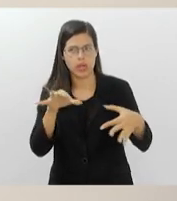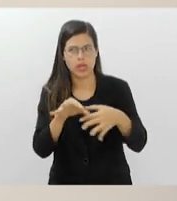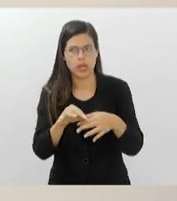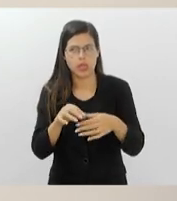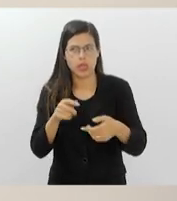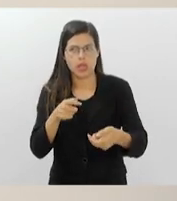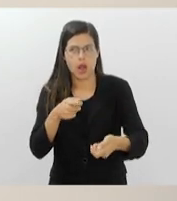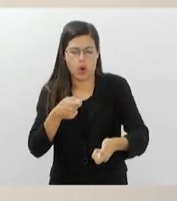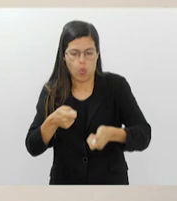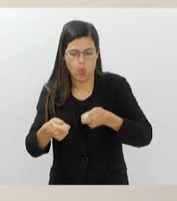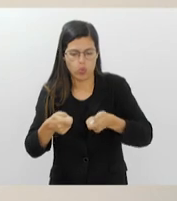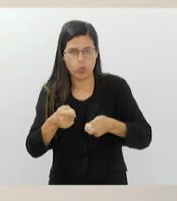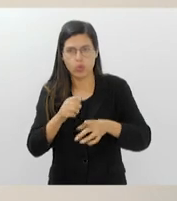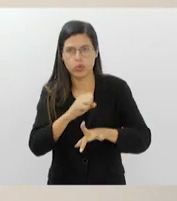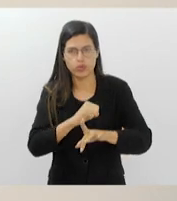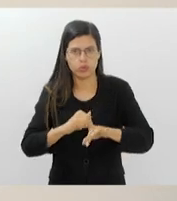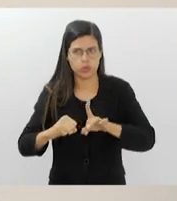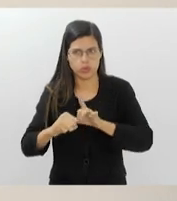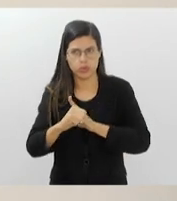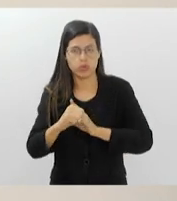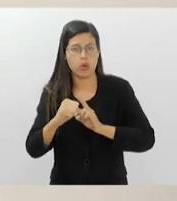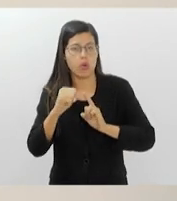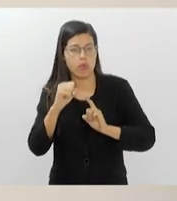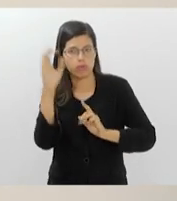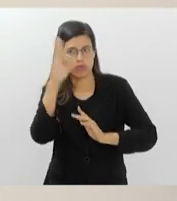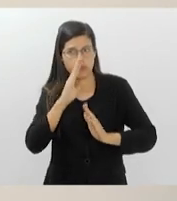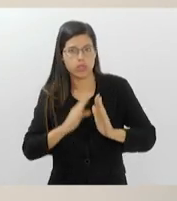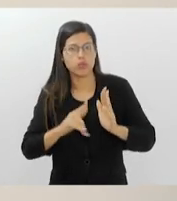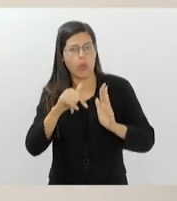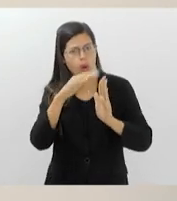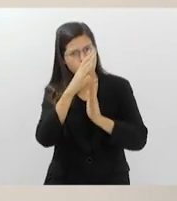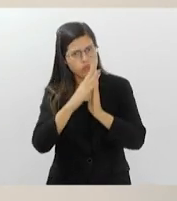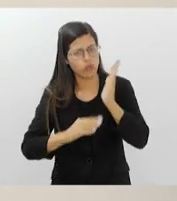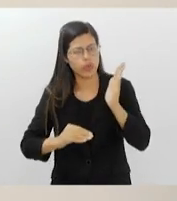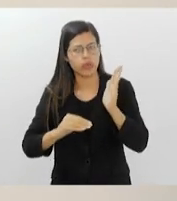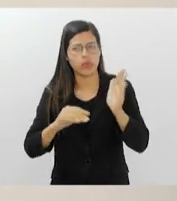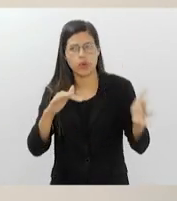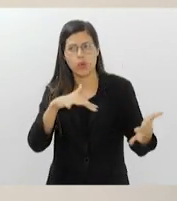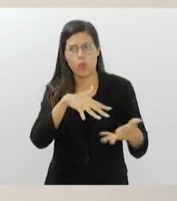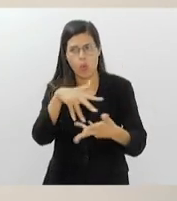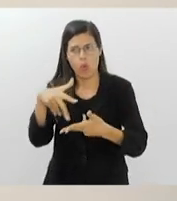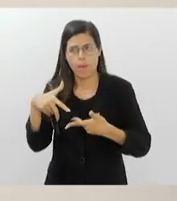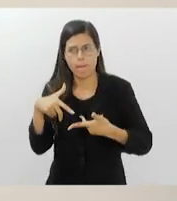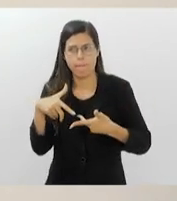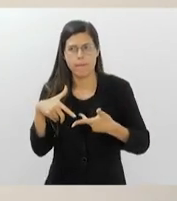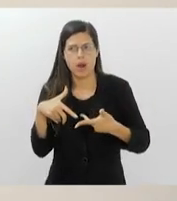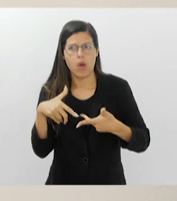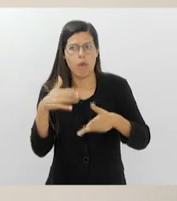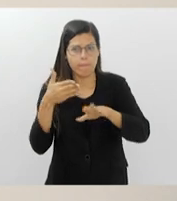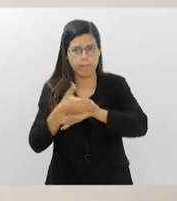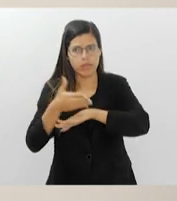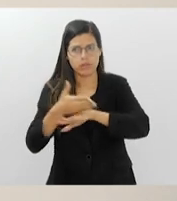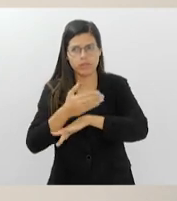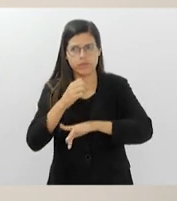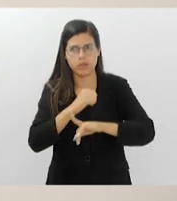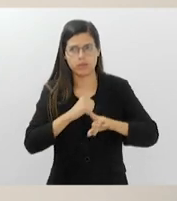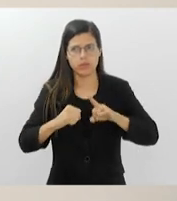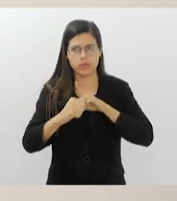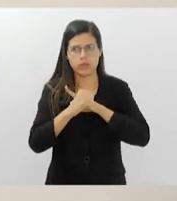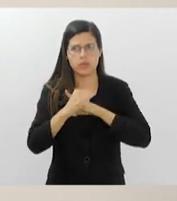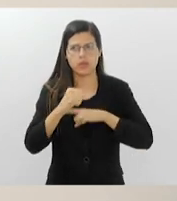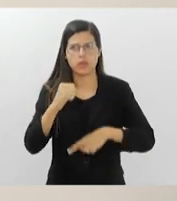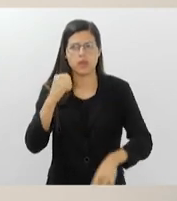social e o Brasil é um exemplo né deante do da comunidade Global em relação a controle social a participação social nas políticas